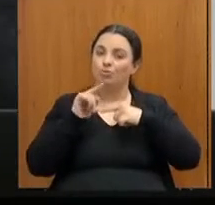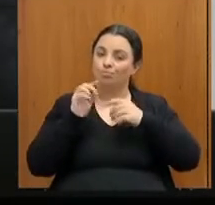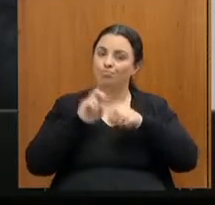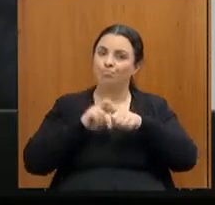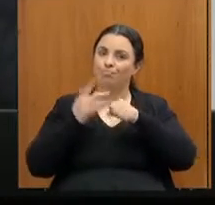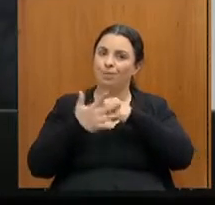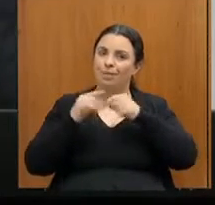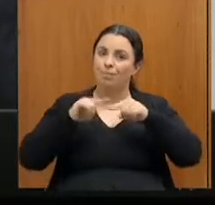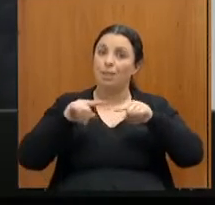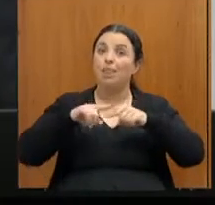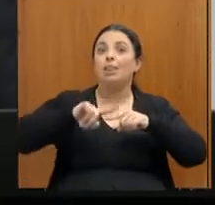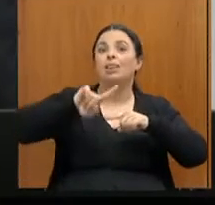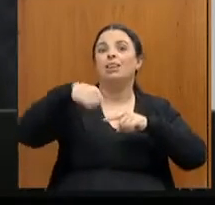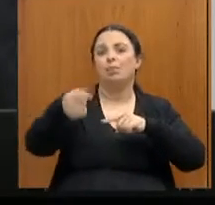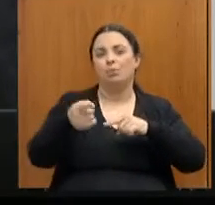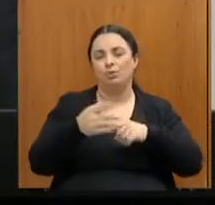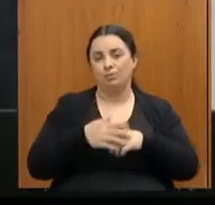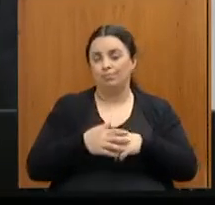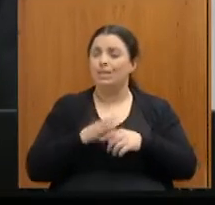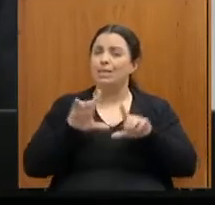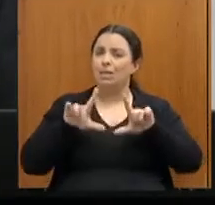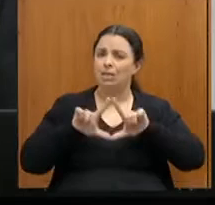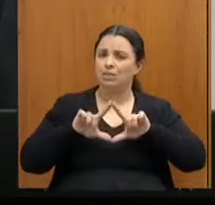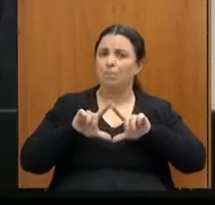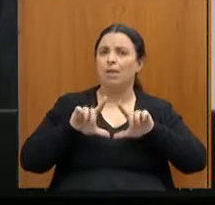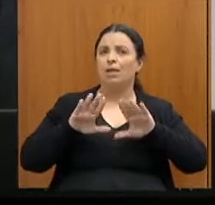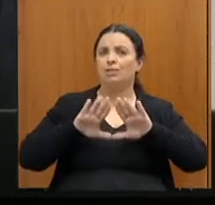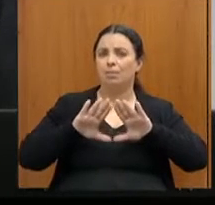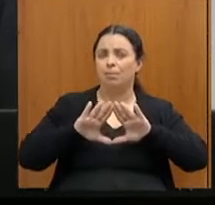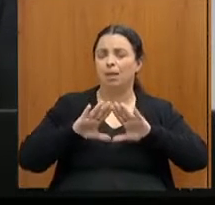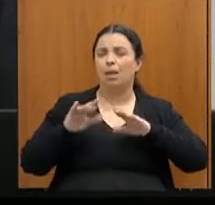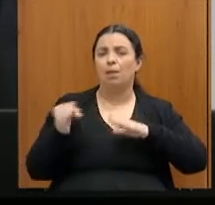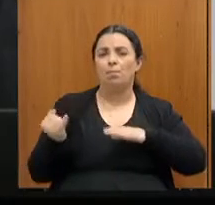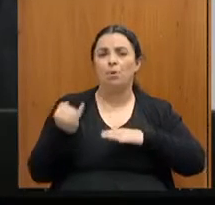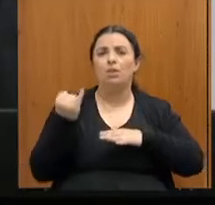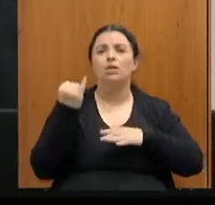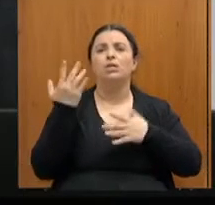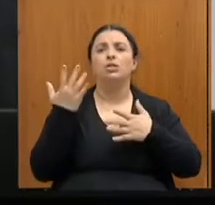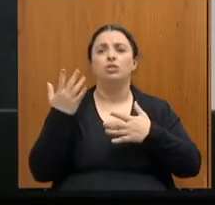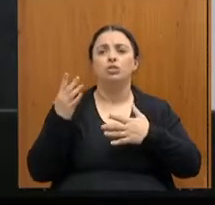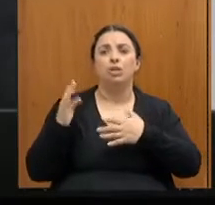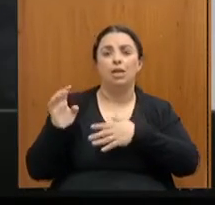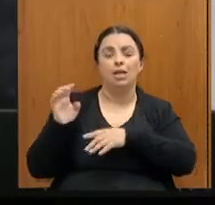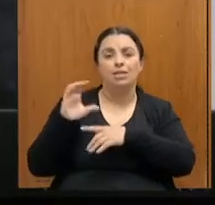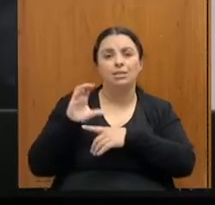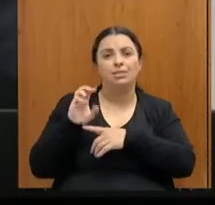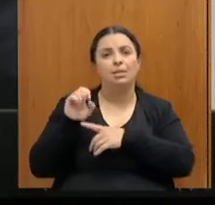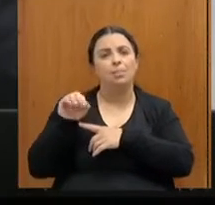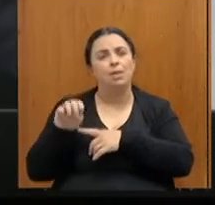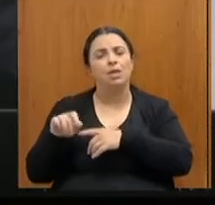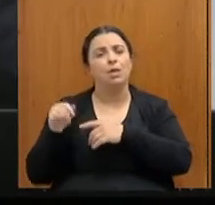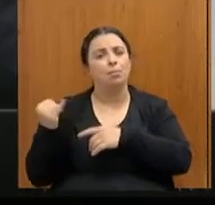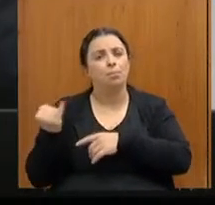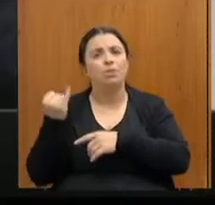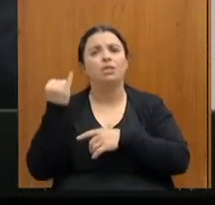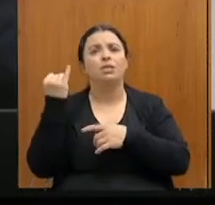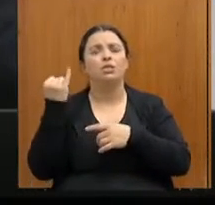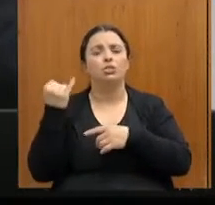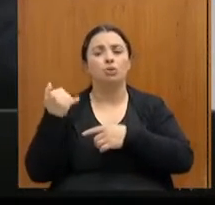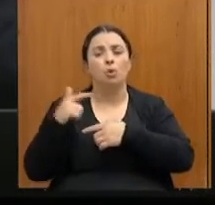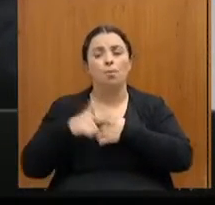importantíssimo o papel da Assembleia da inscrição Cemig da empresa Cemig do Governo do Estado para que a gente possa